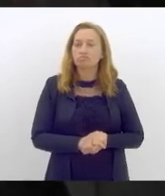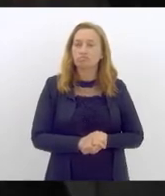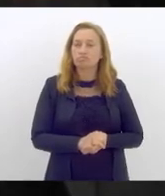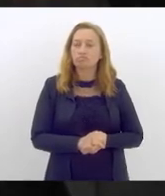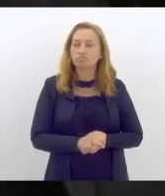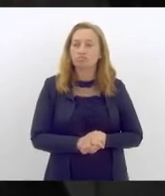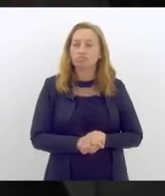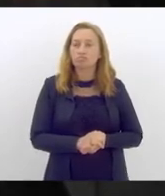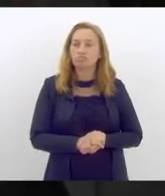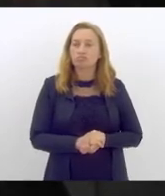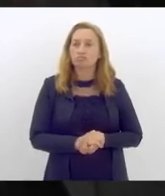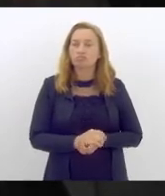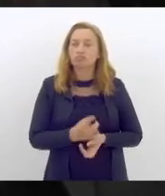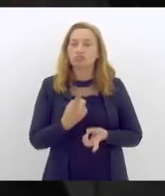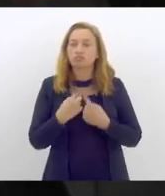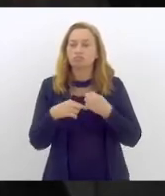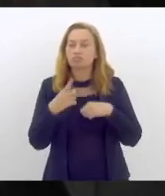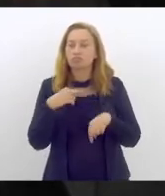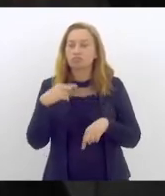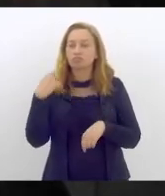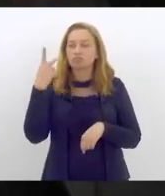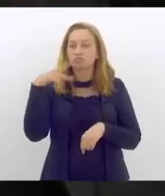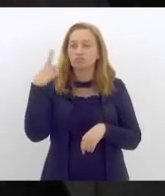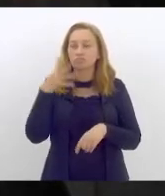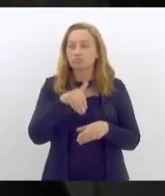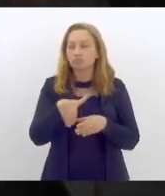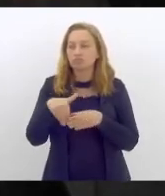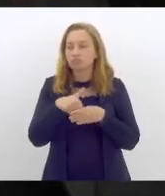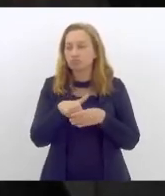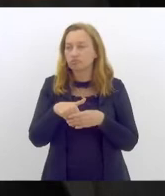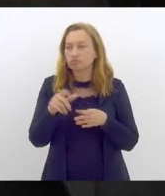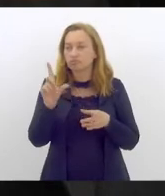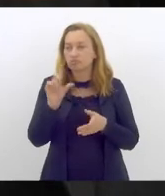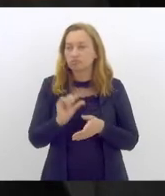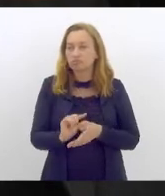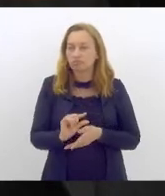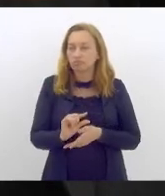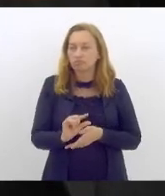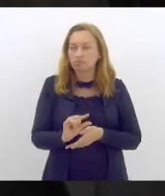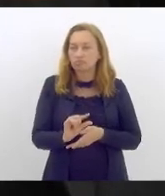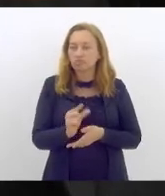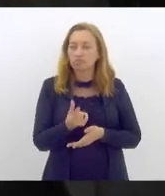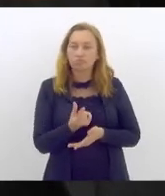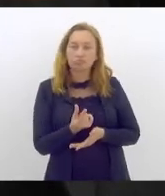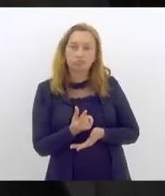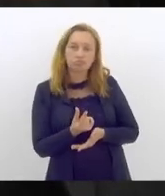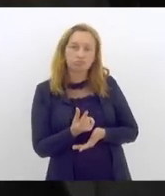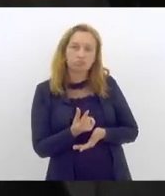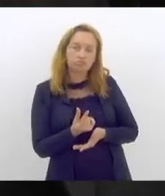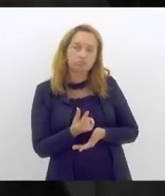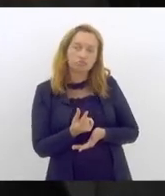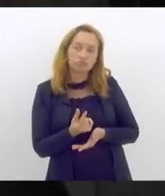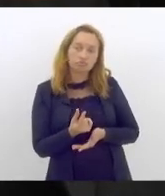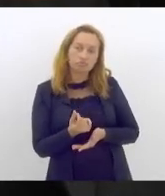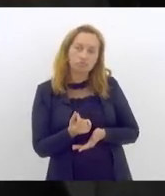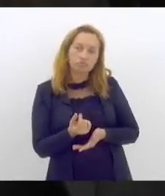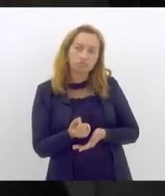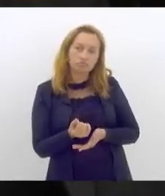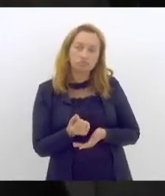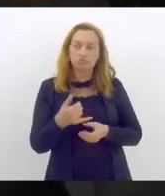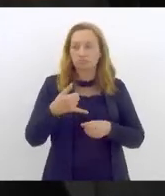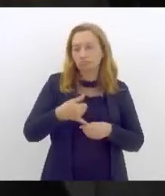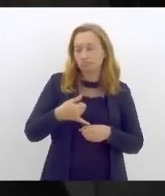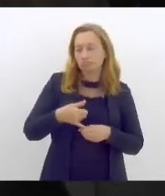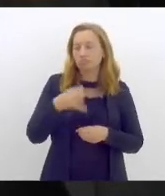anseios políticos eleitorais de redução de alíquota de combustível